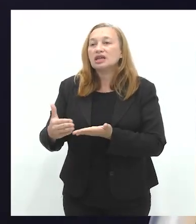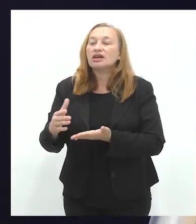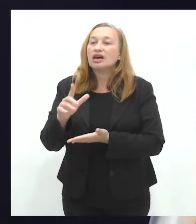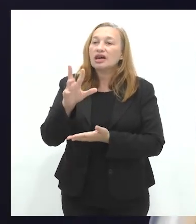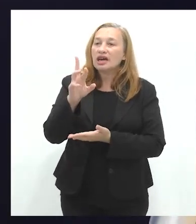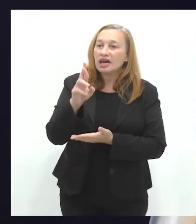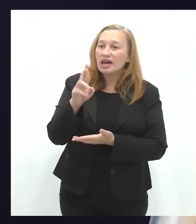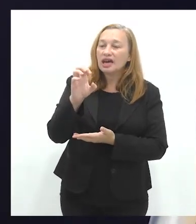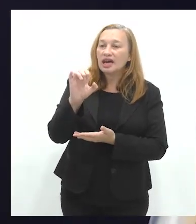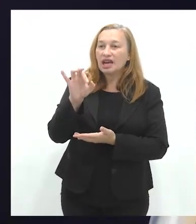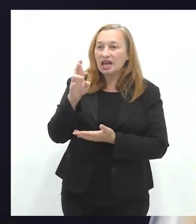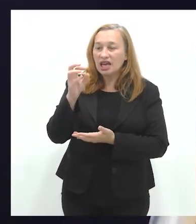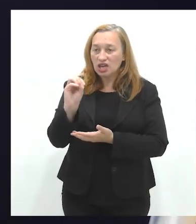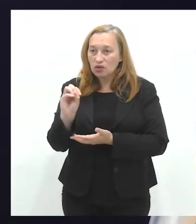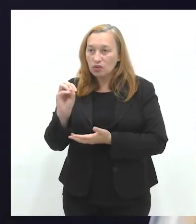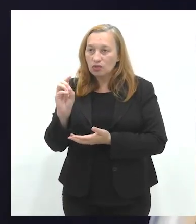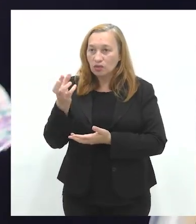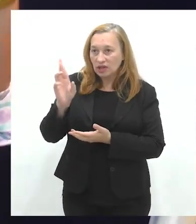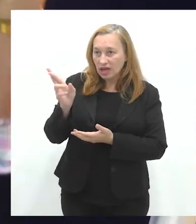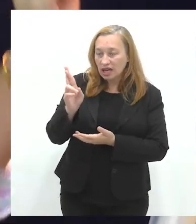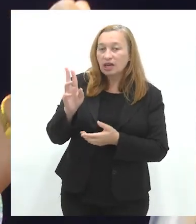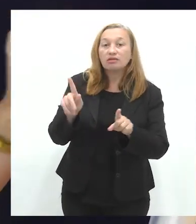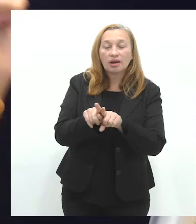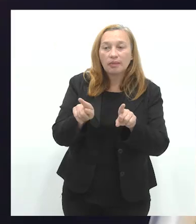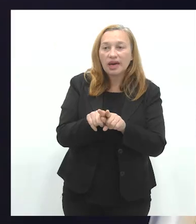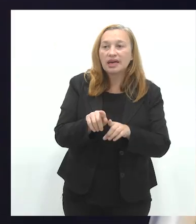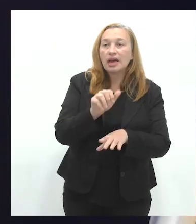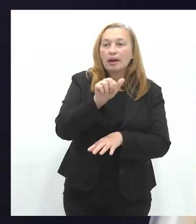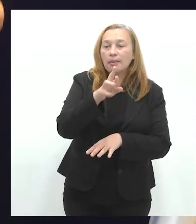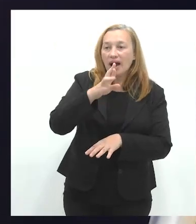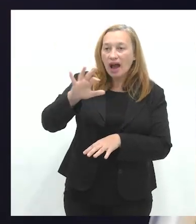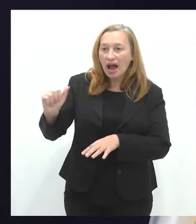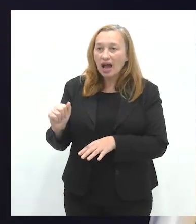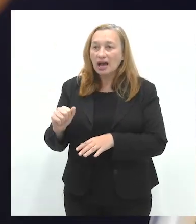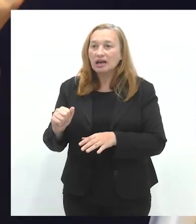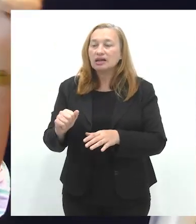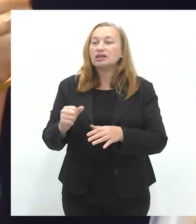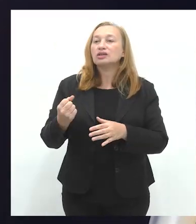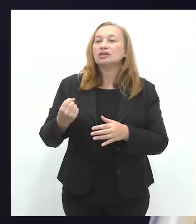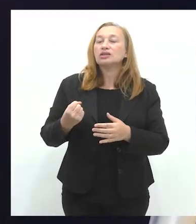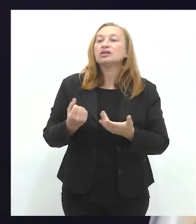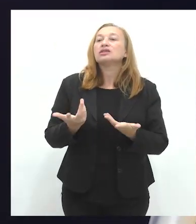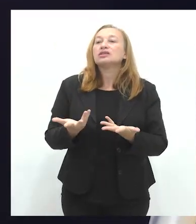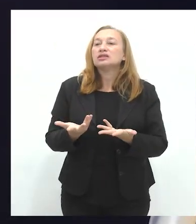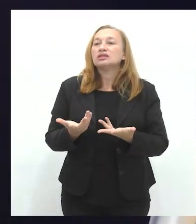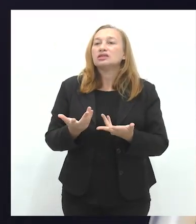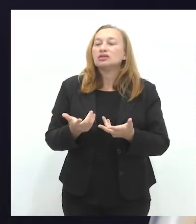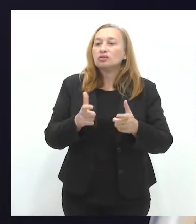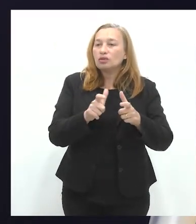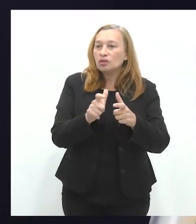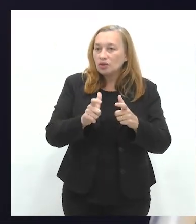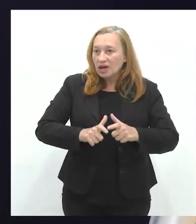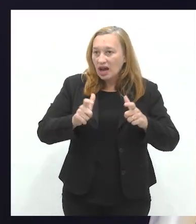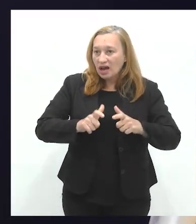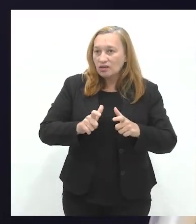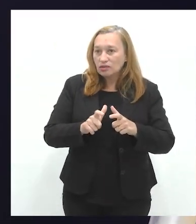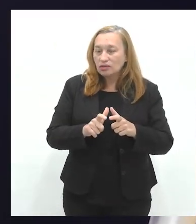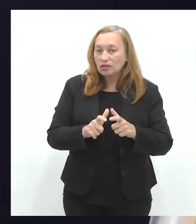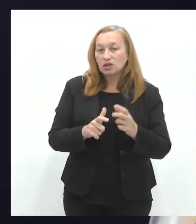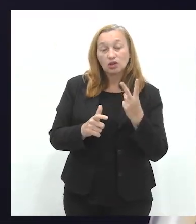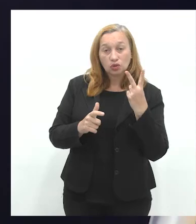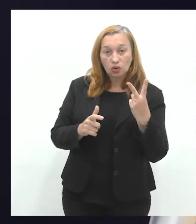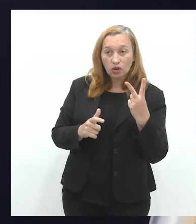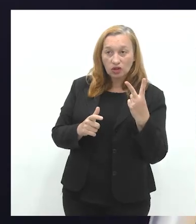um outro na Barra, Uhum. atendia um paciente aqui, um outro ali, e aí minha agenda foi começando a ficar bem cheia e eu abri um consultório para